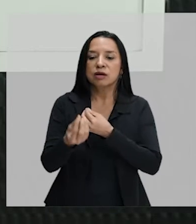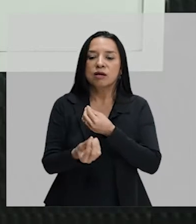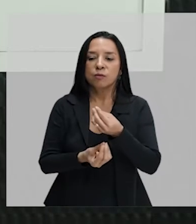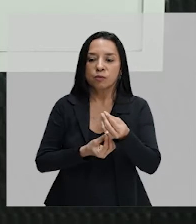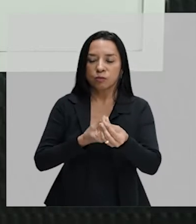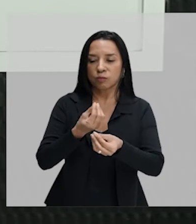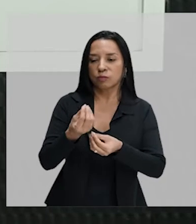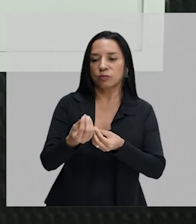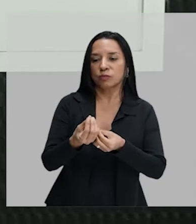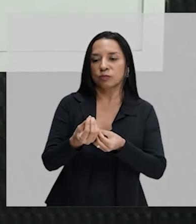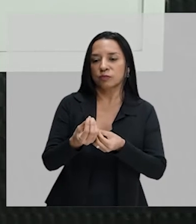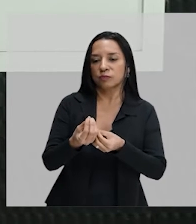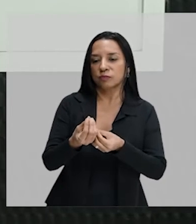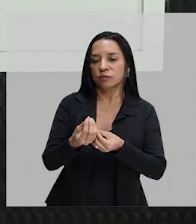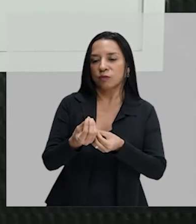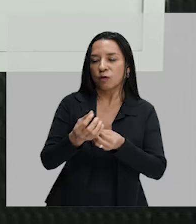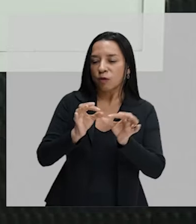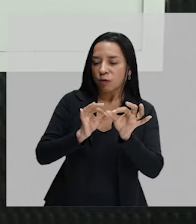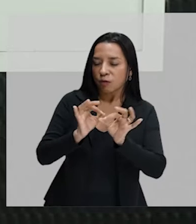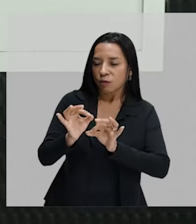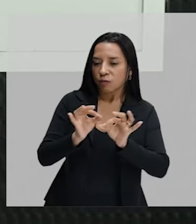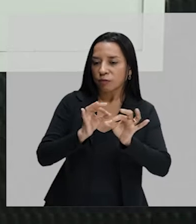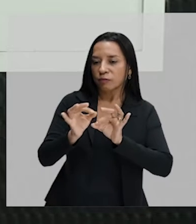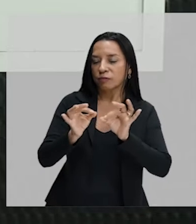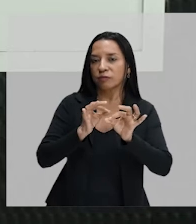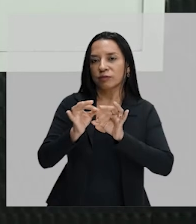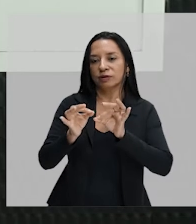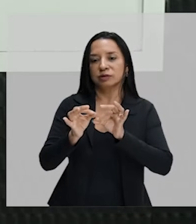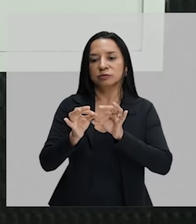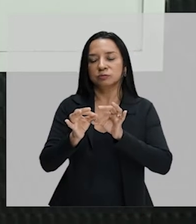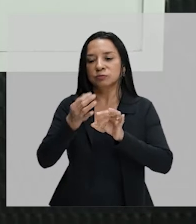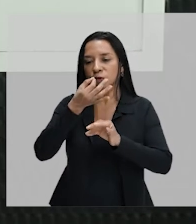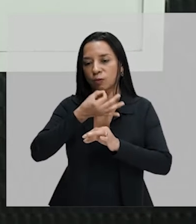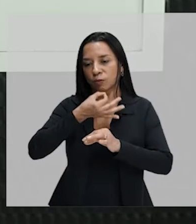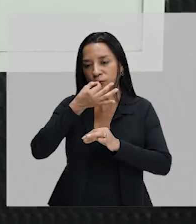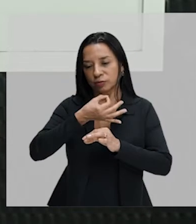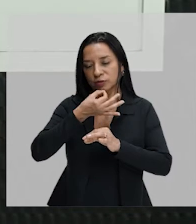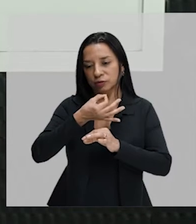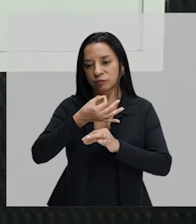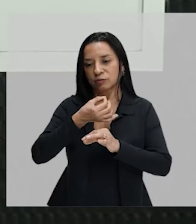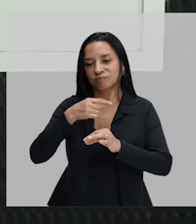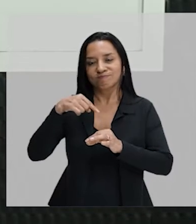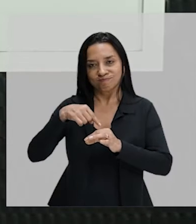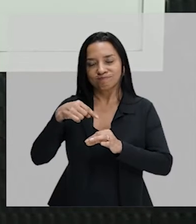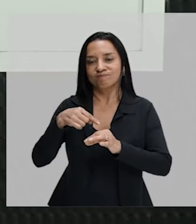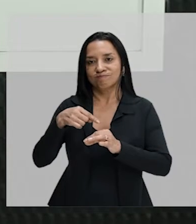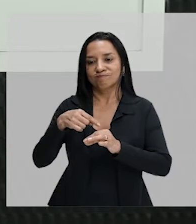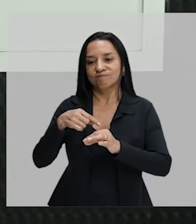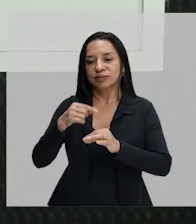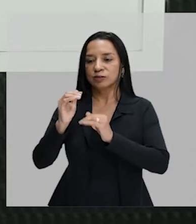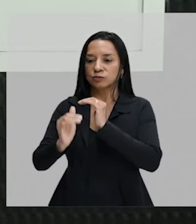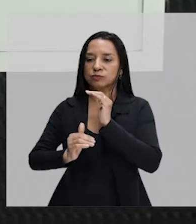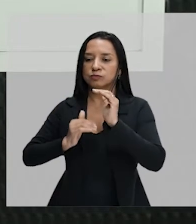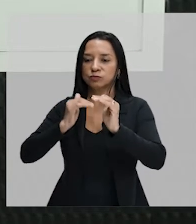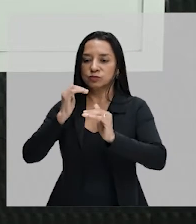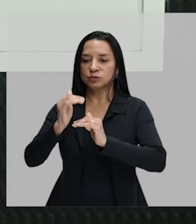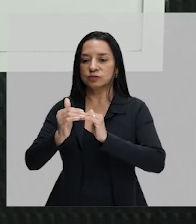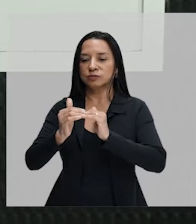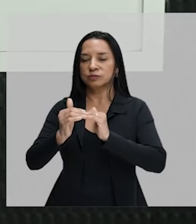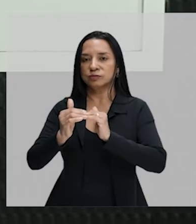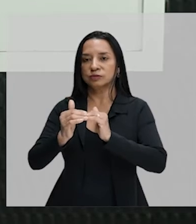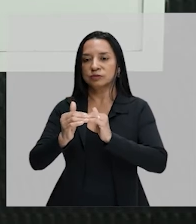eu vou delinear a expressão, ela está na construção,